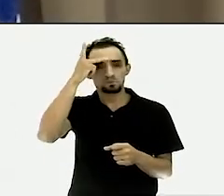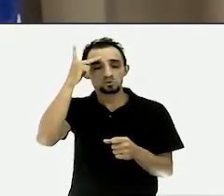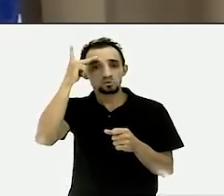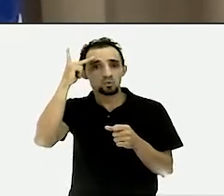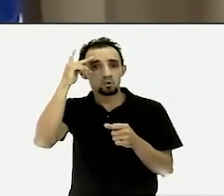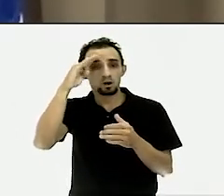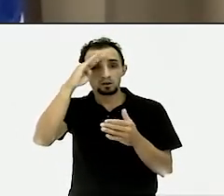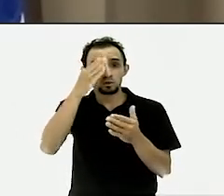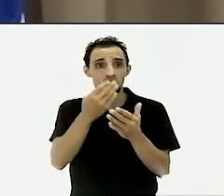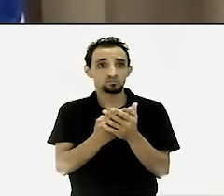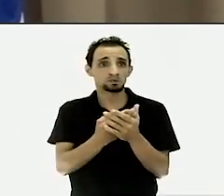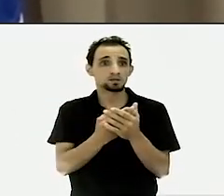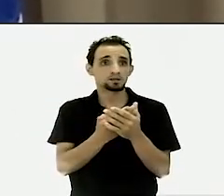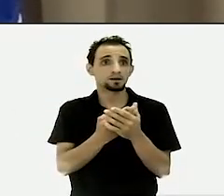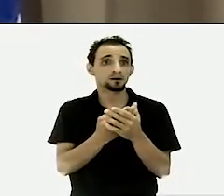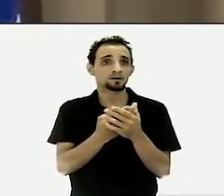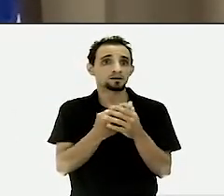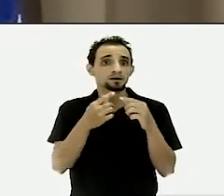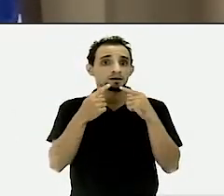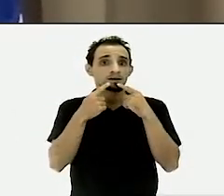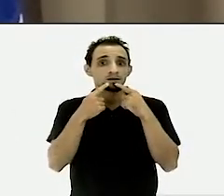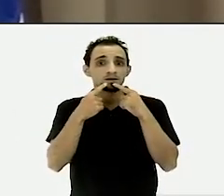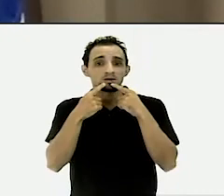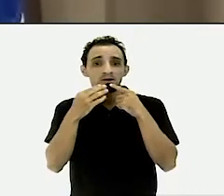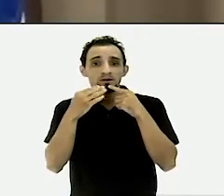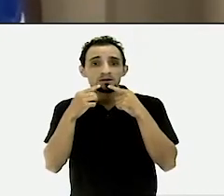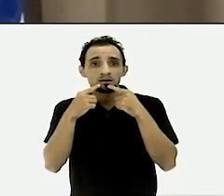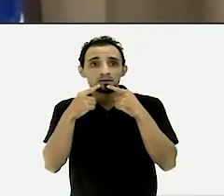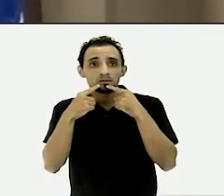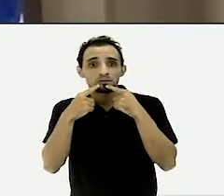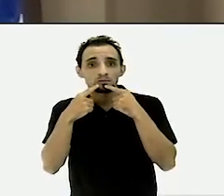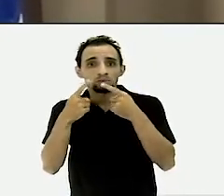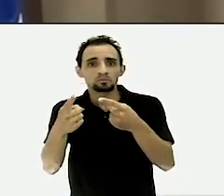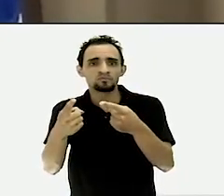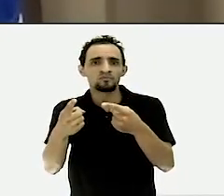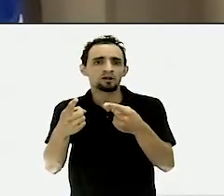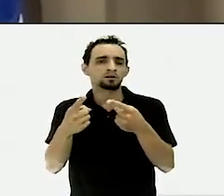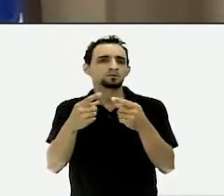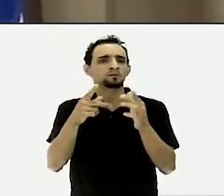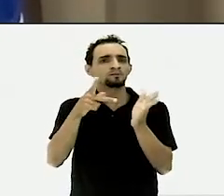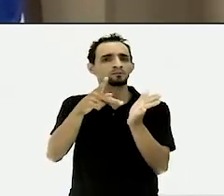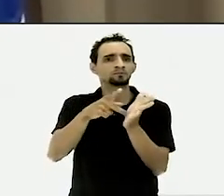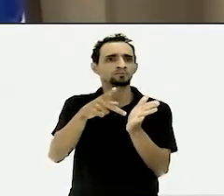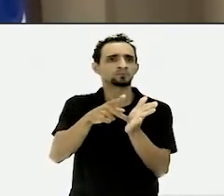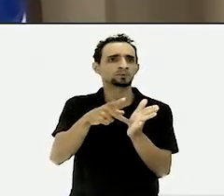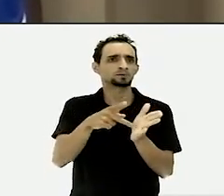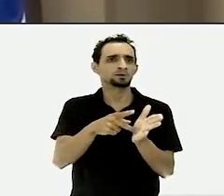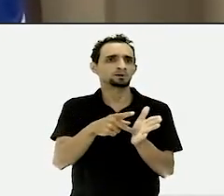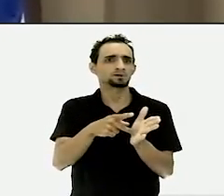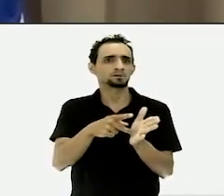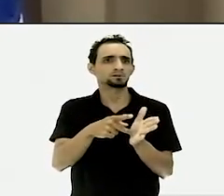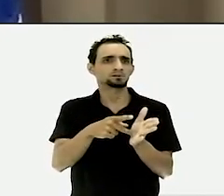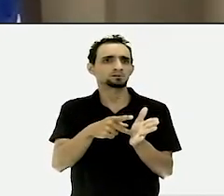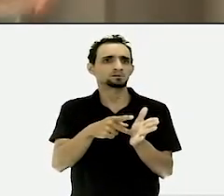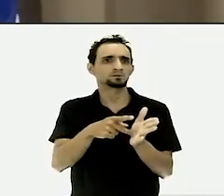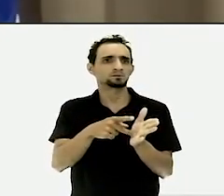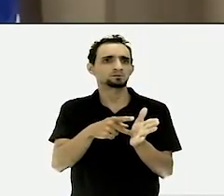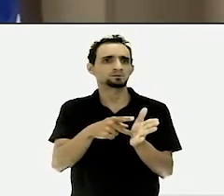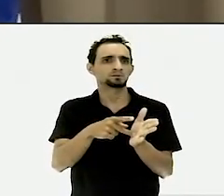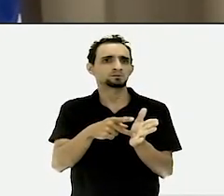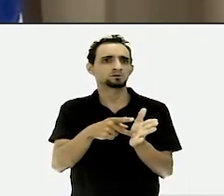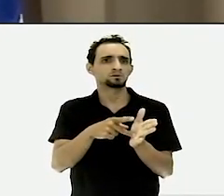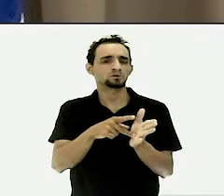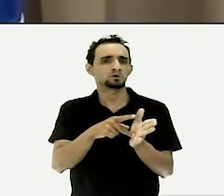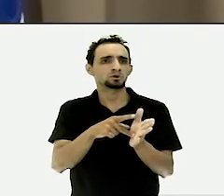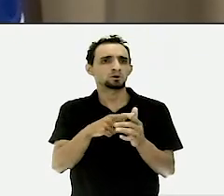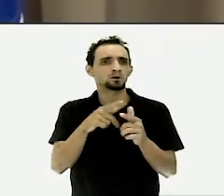breve aqui em exercício, presidente da Câmara, que está aqui, nós temos uma casa, uma sala aqui, que é a sala da mulher. E quando nós